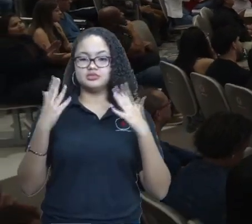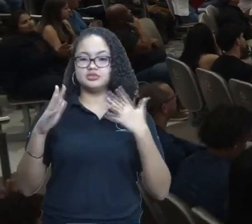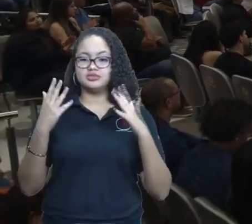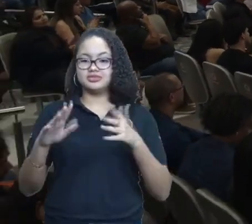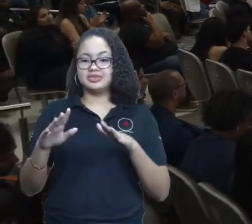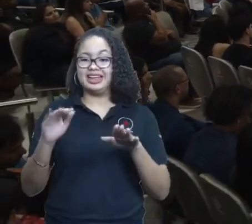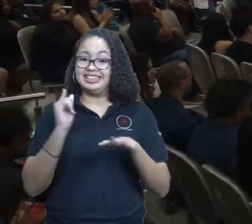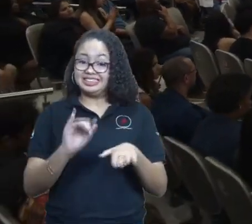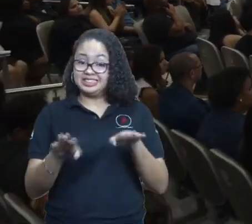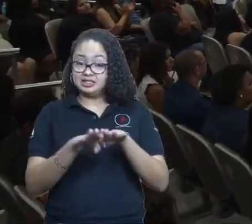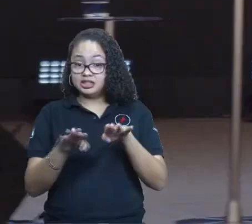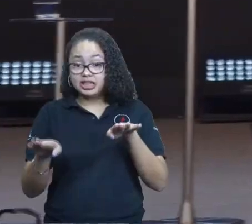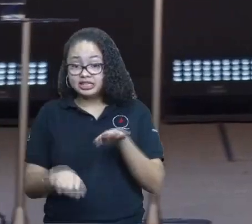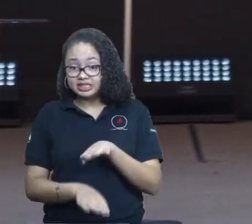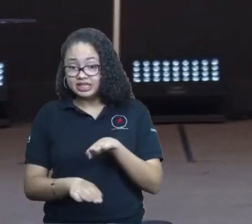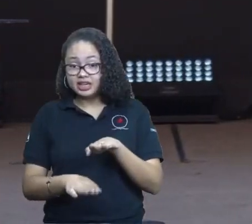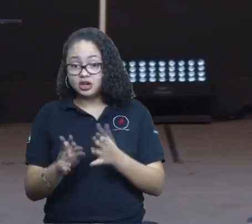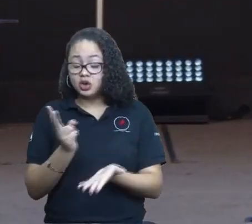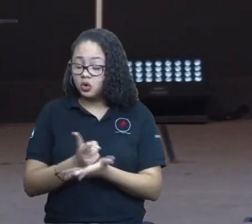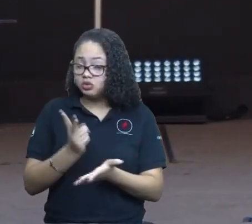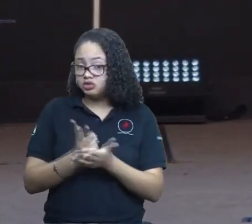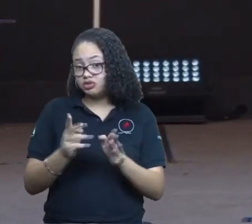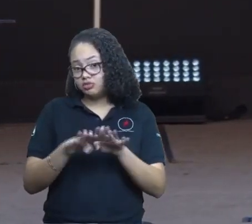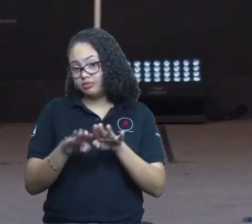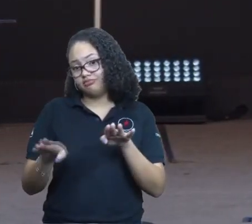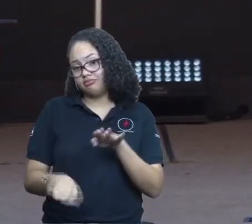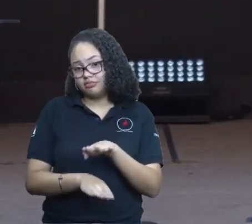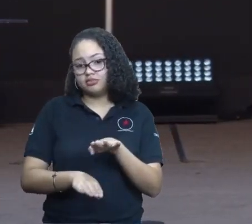se Descer vai ficar os dois